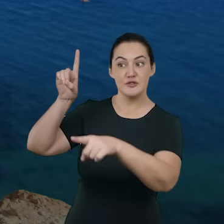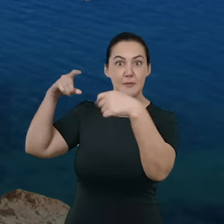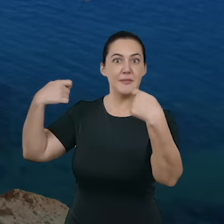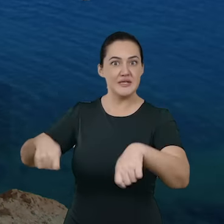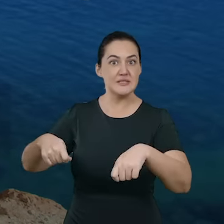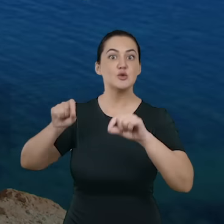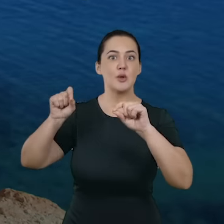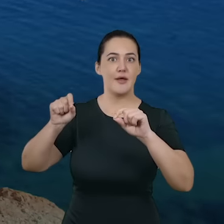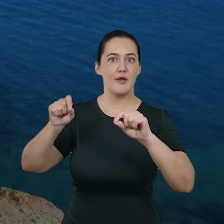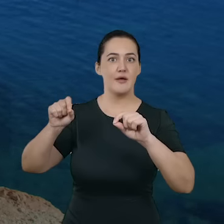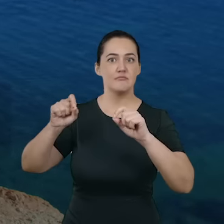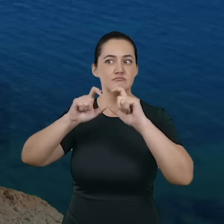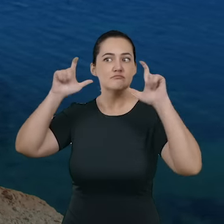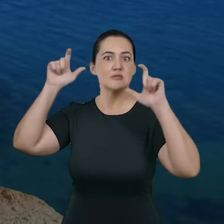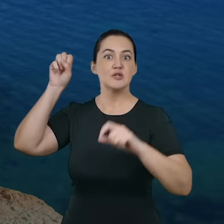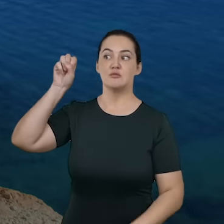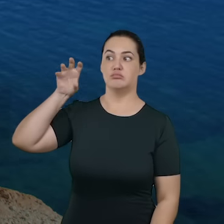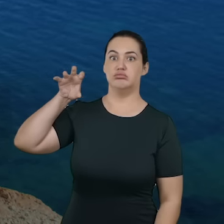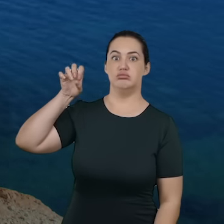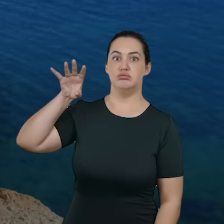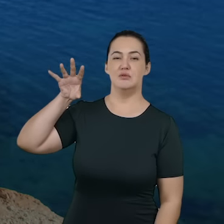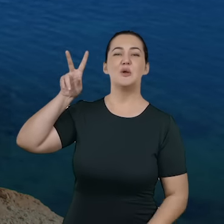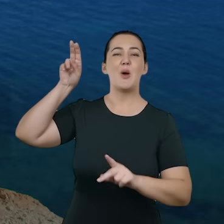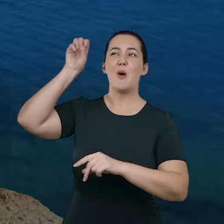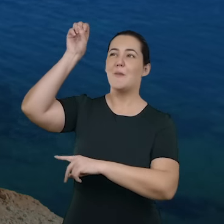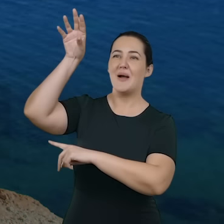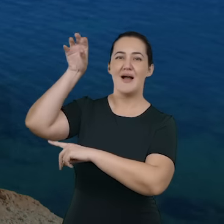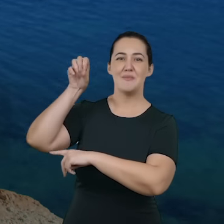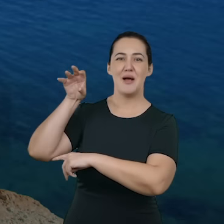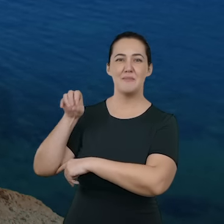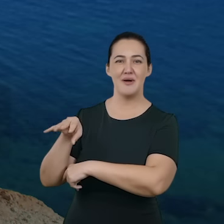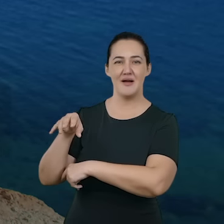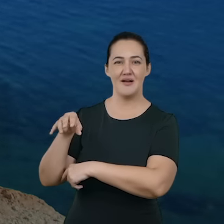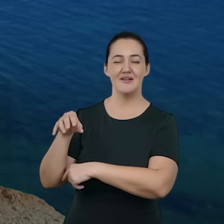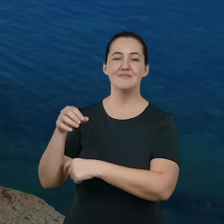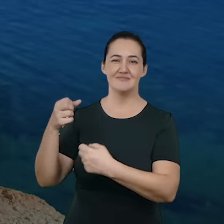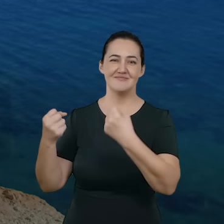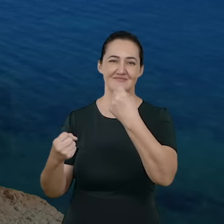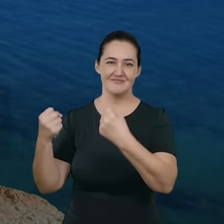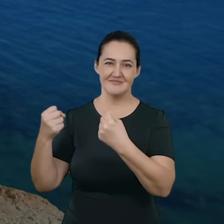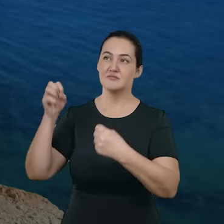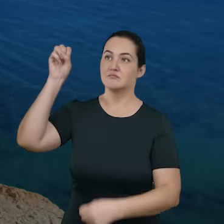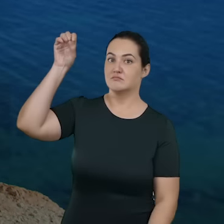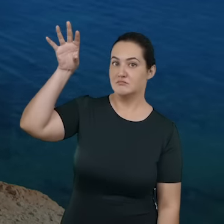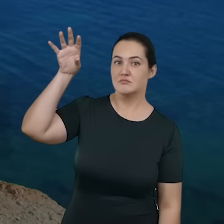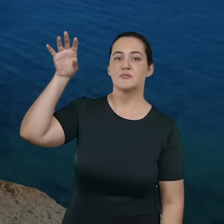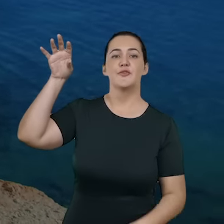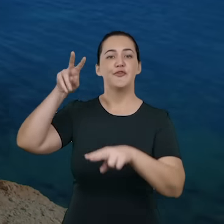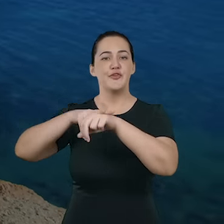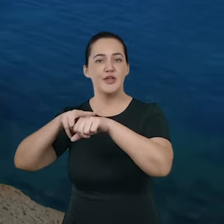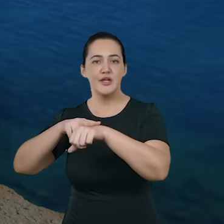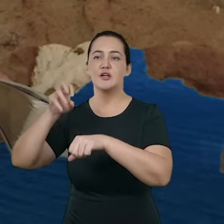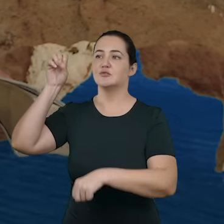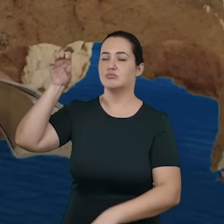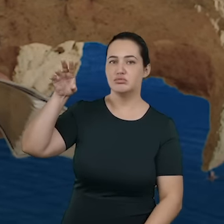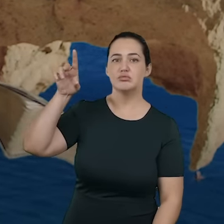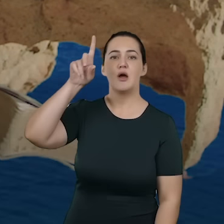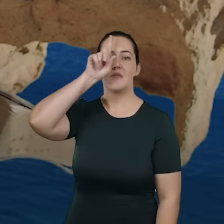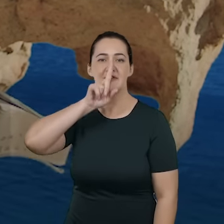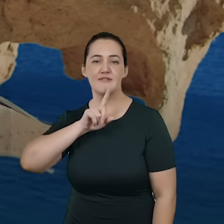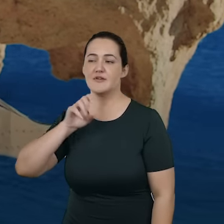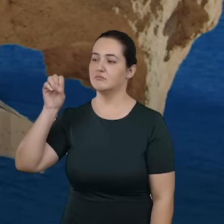sinal de alerta, pois o fim está próximo. Quando ele diz liguem o sinal de alerta, ele também está dialogando com o universo não inspirado, que é